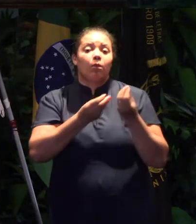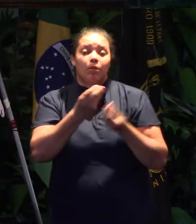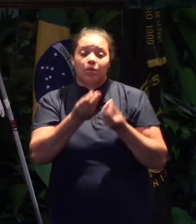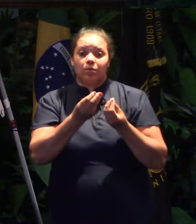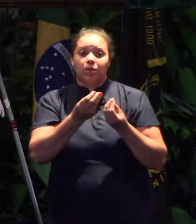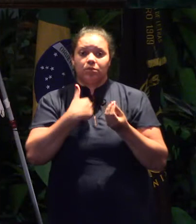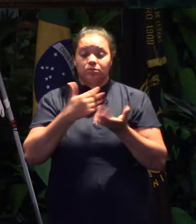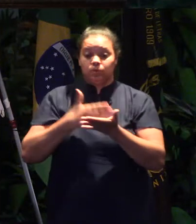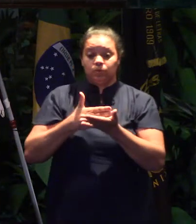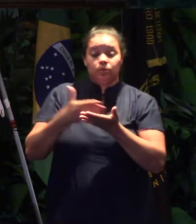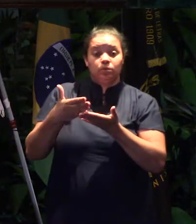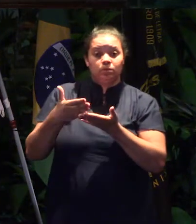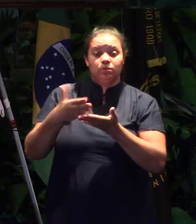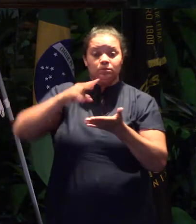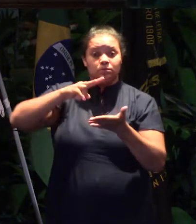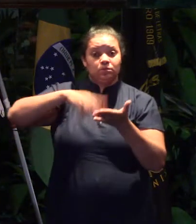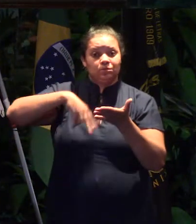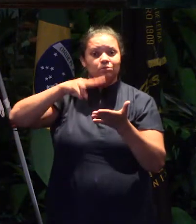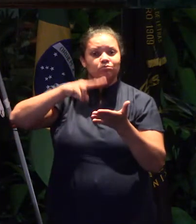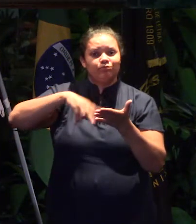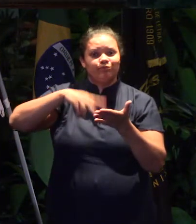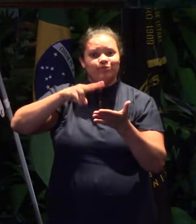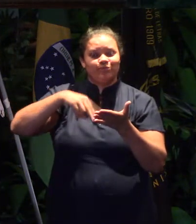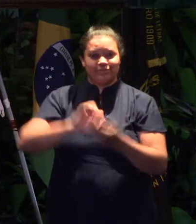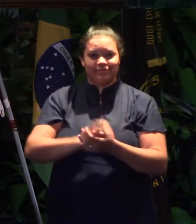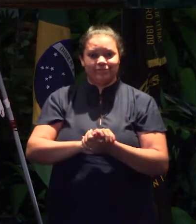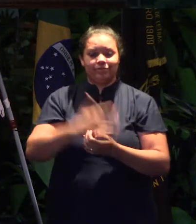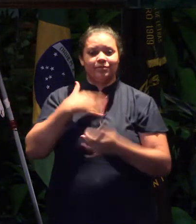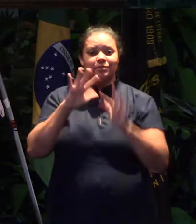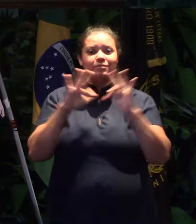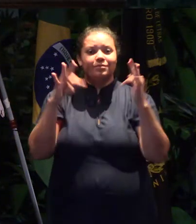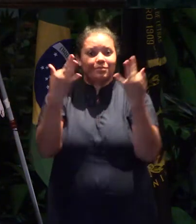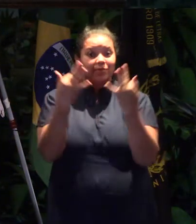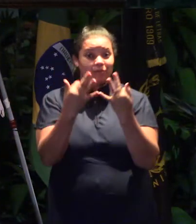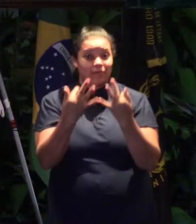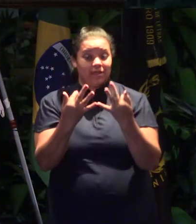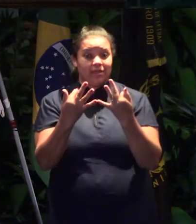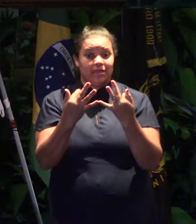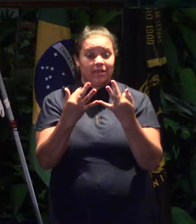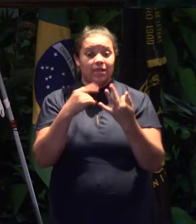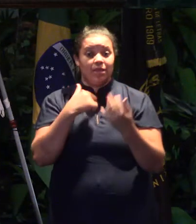leitura. Eu sou o segundo numa família de 3 irmãos, isto é, 2 irmãs e eu.